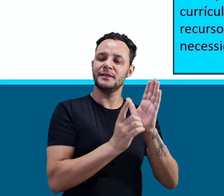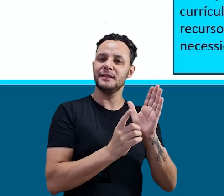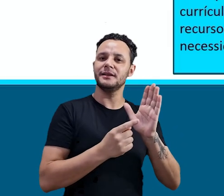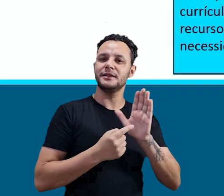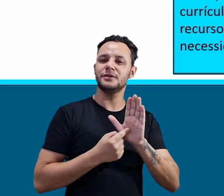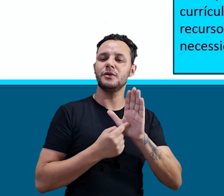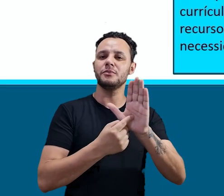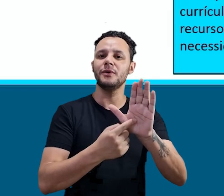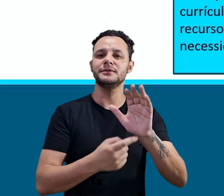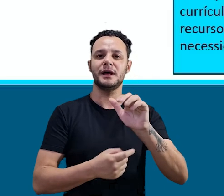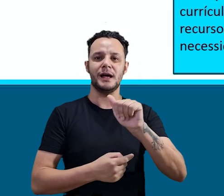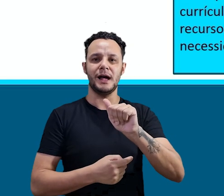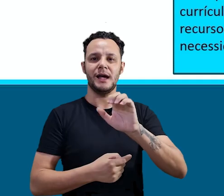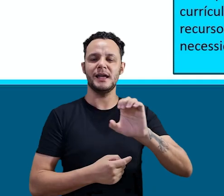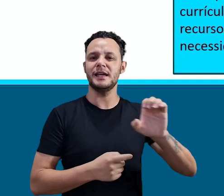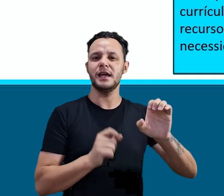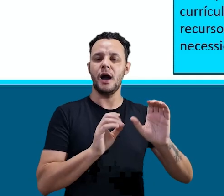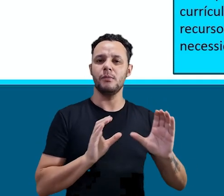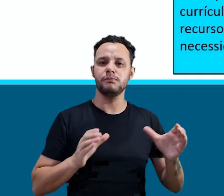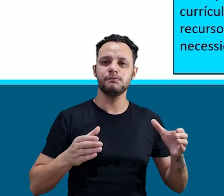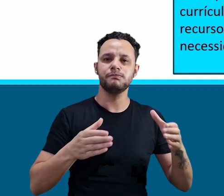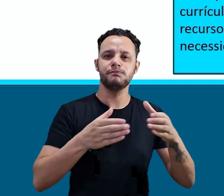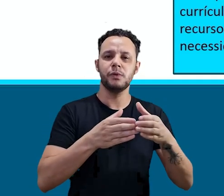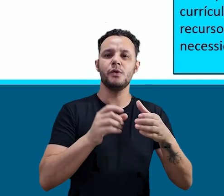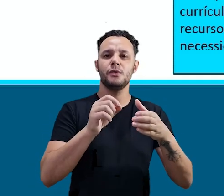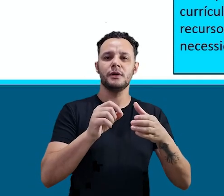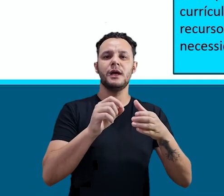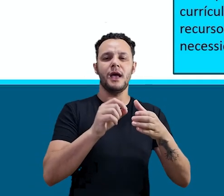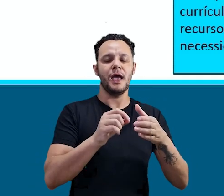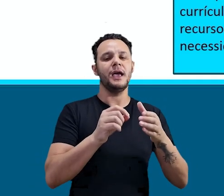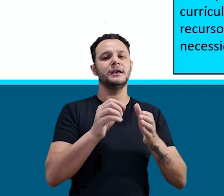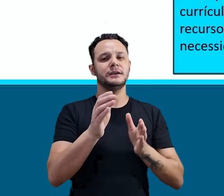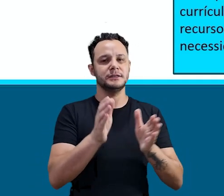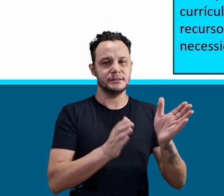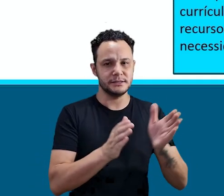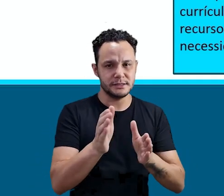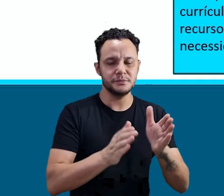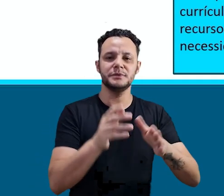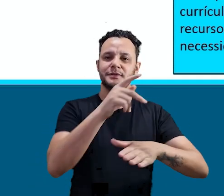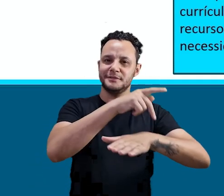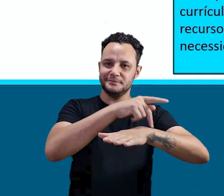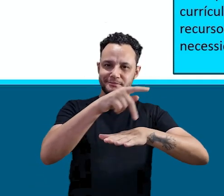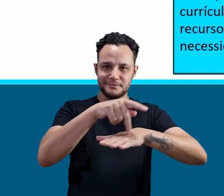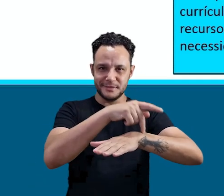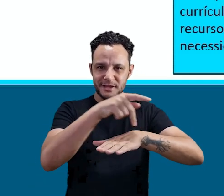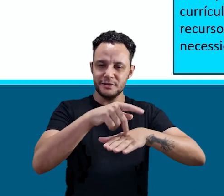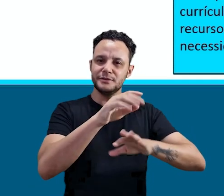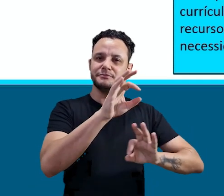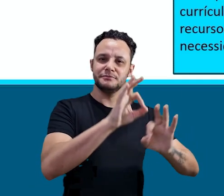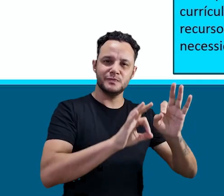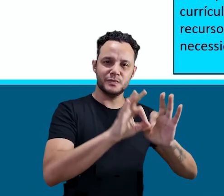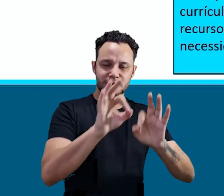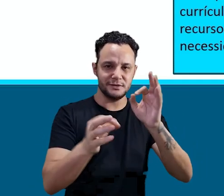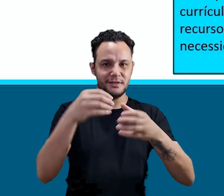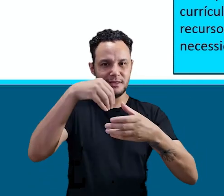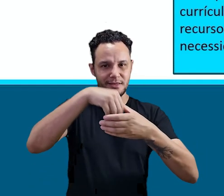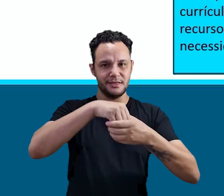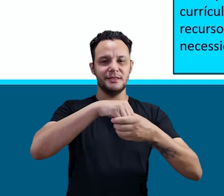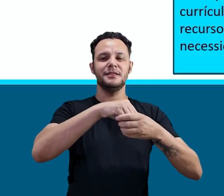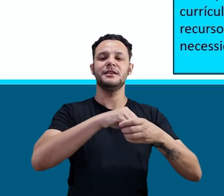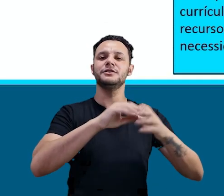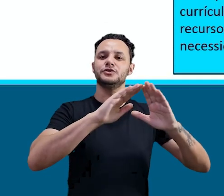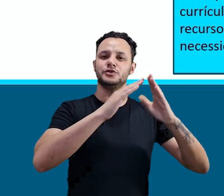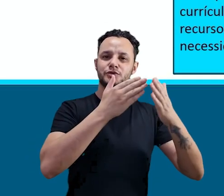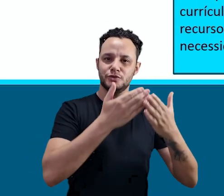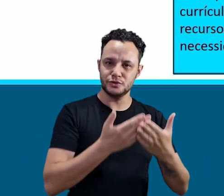que o atendimento educacional especializado é um conjunto de atividades, recursos de acessibilidade pedagógicos